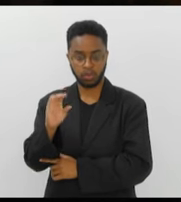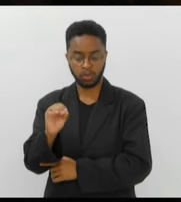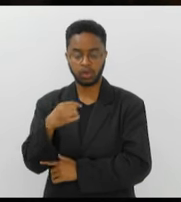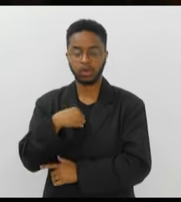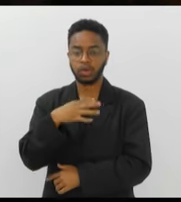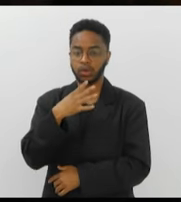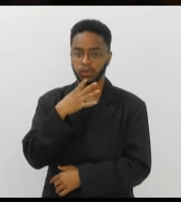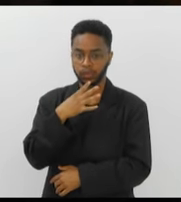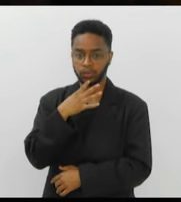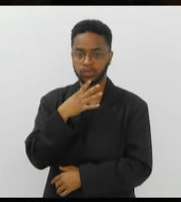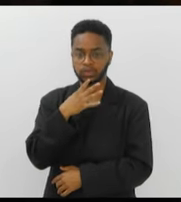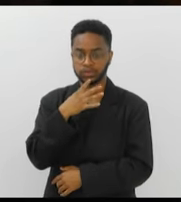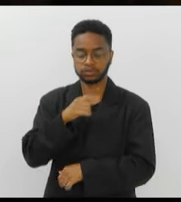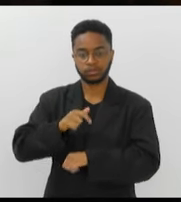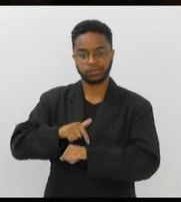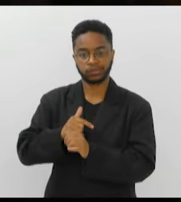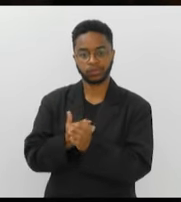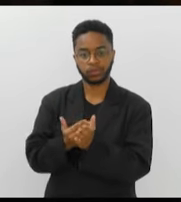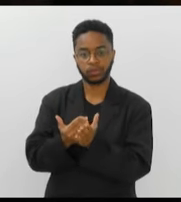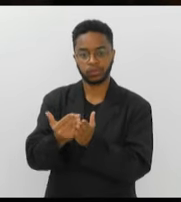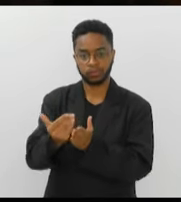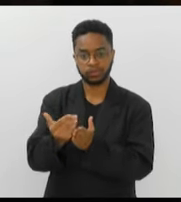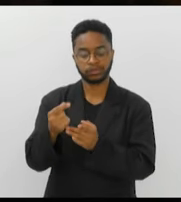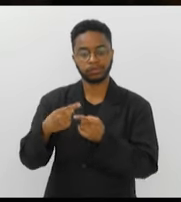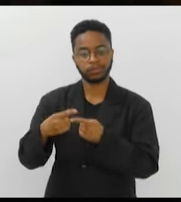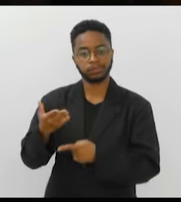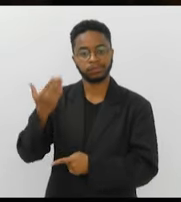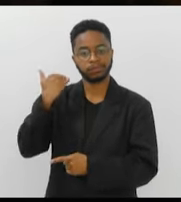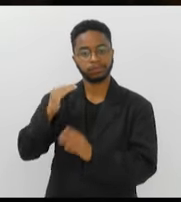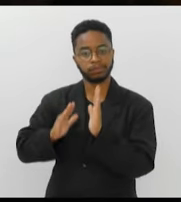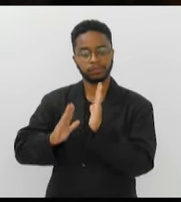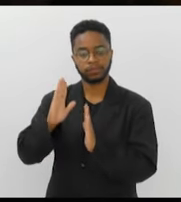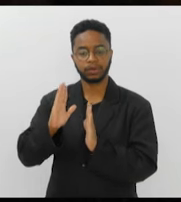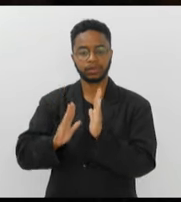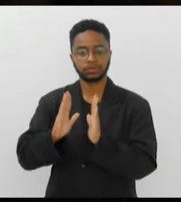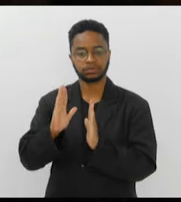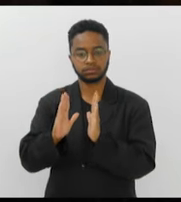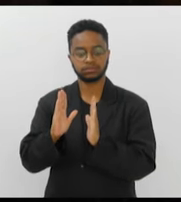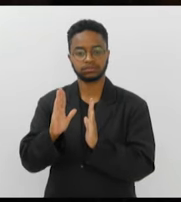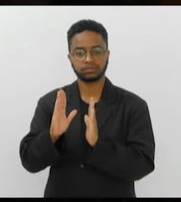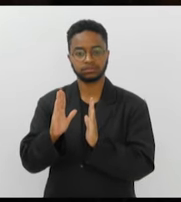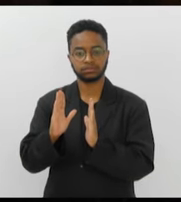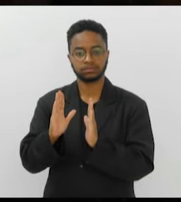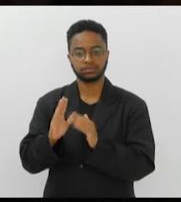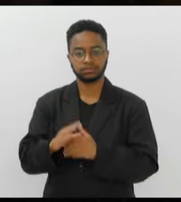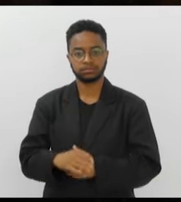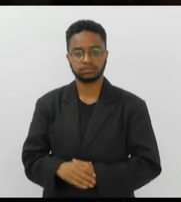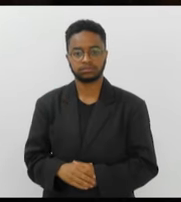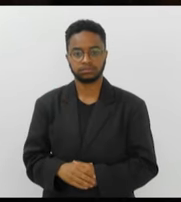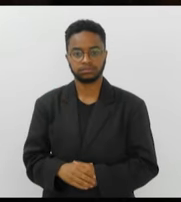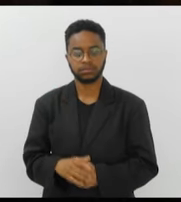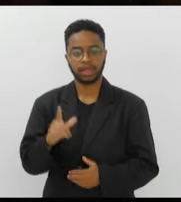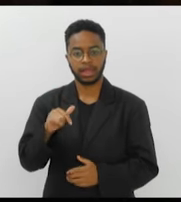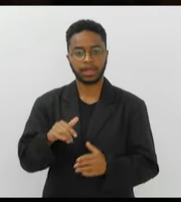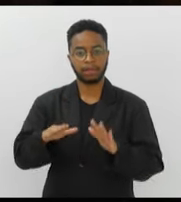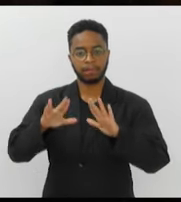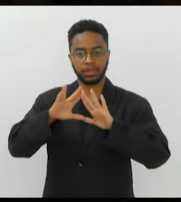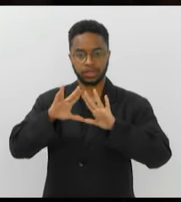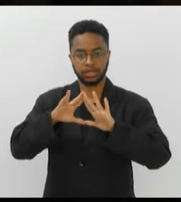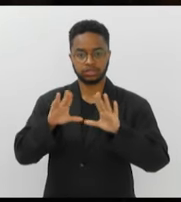se iniciou. Naquela época, deputado Valdo Ceasa, era milícia.